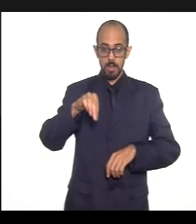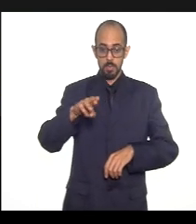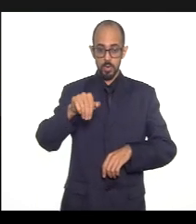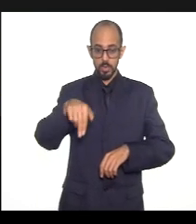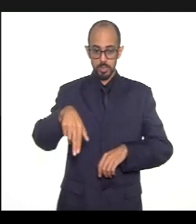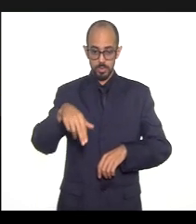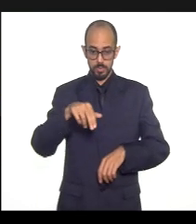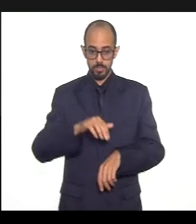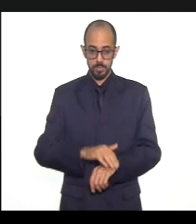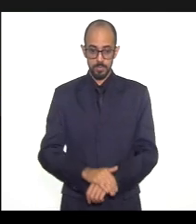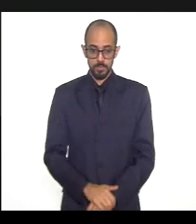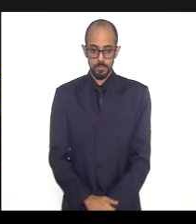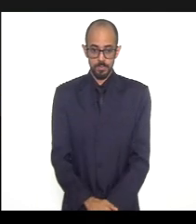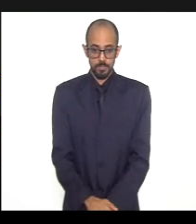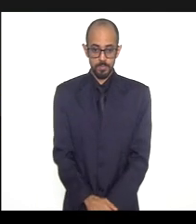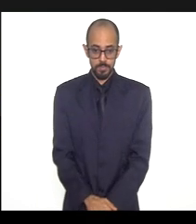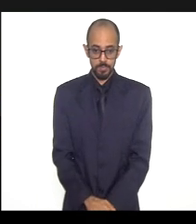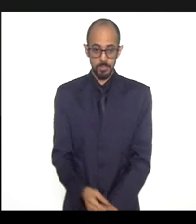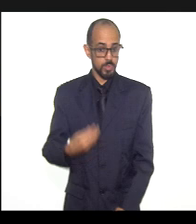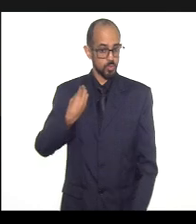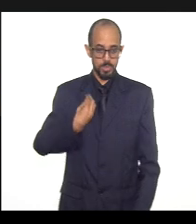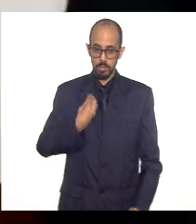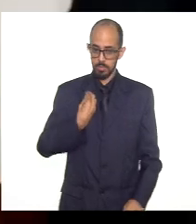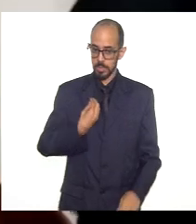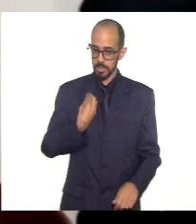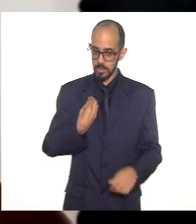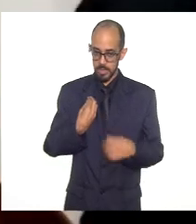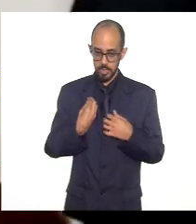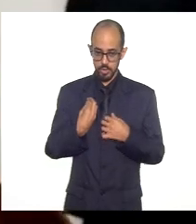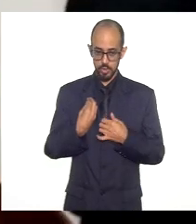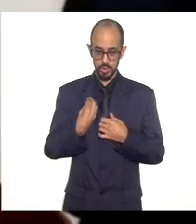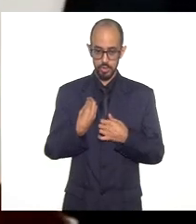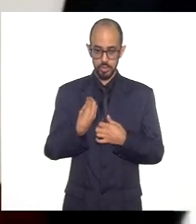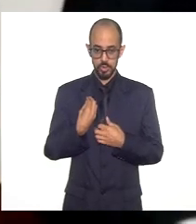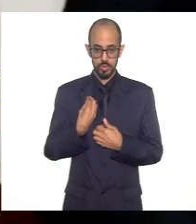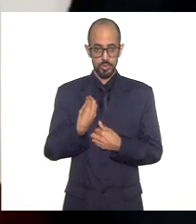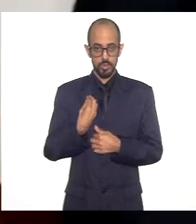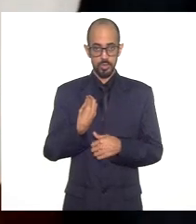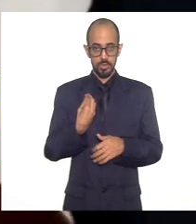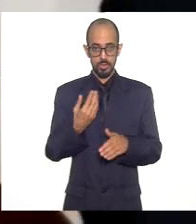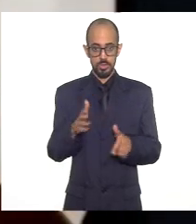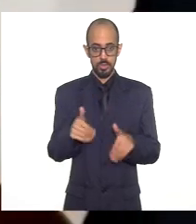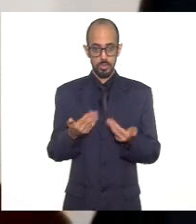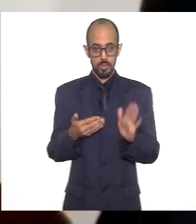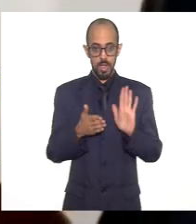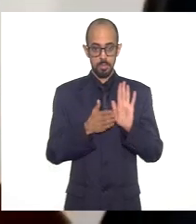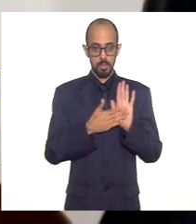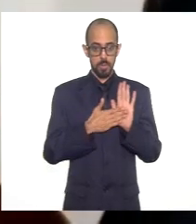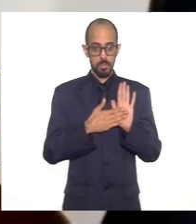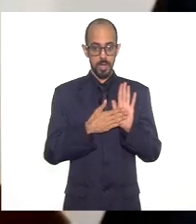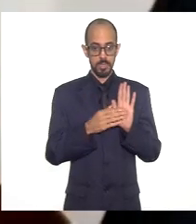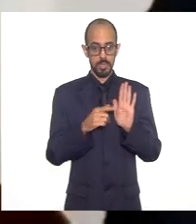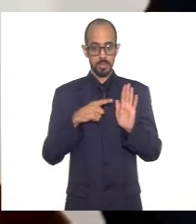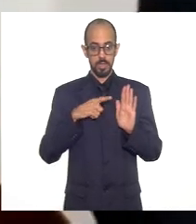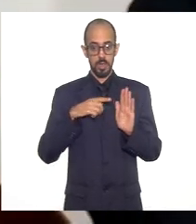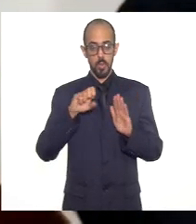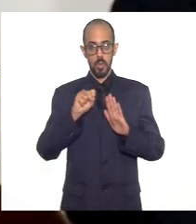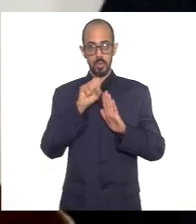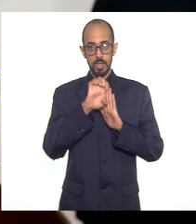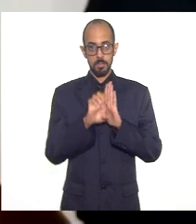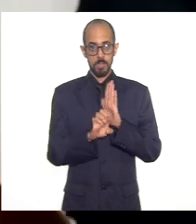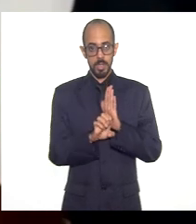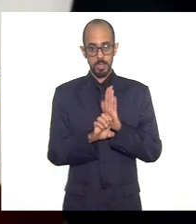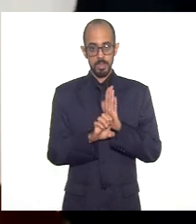Amorim, não estando presente, a presente proposta recebeu 8 emendas e retorna às